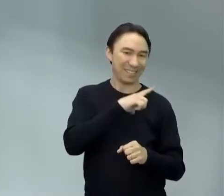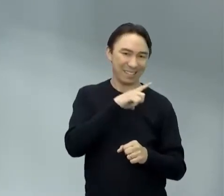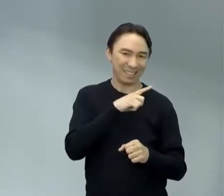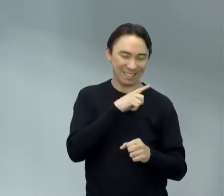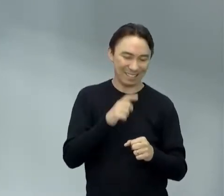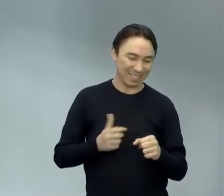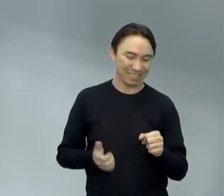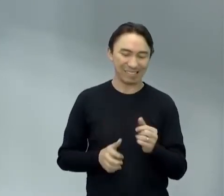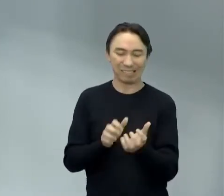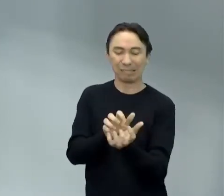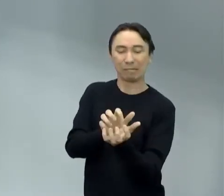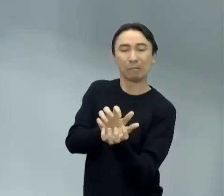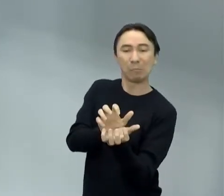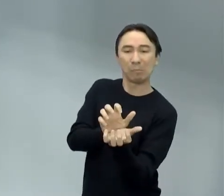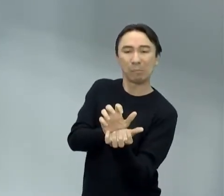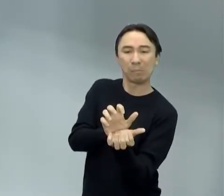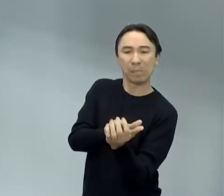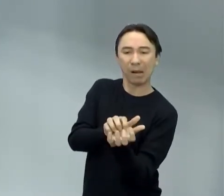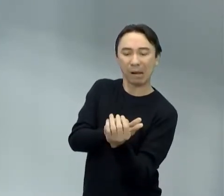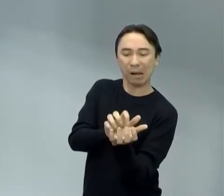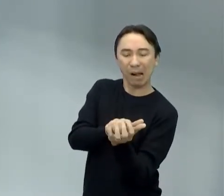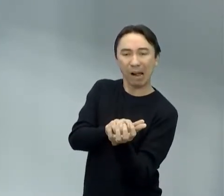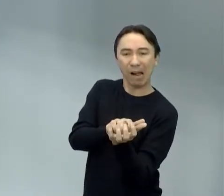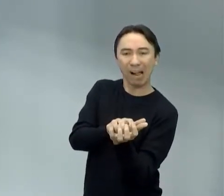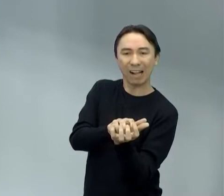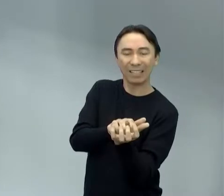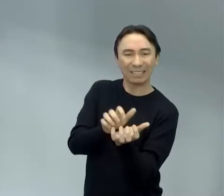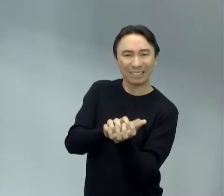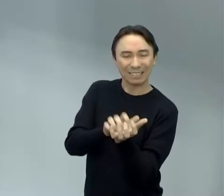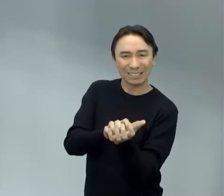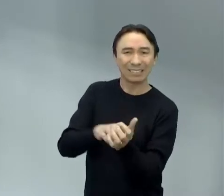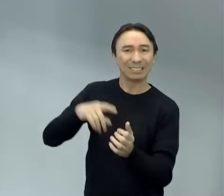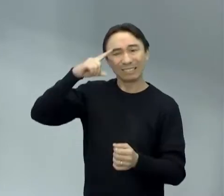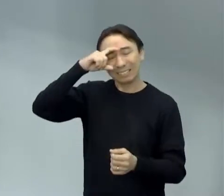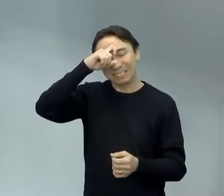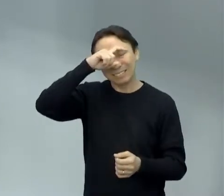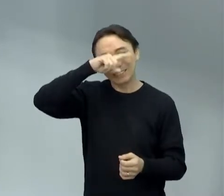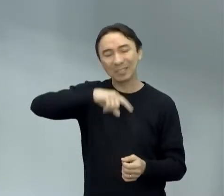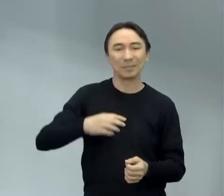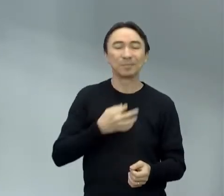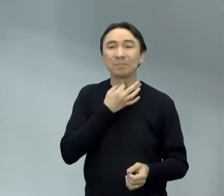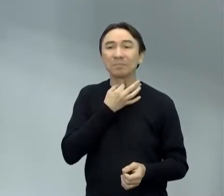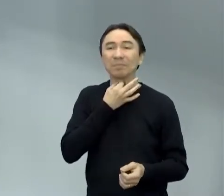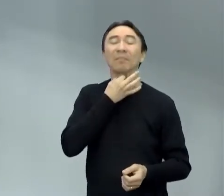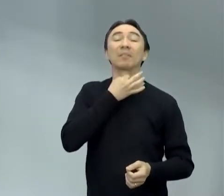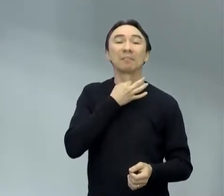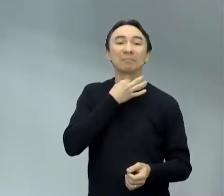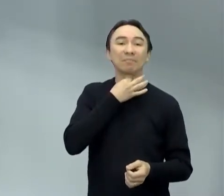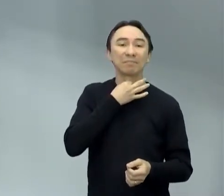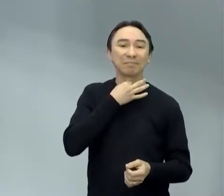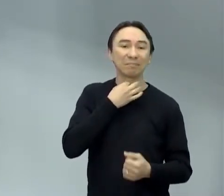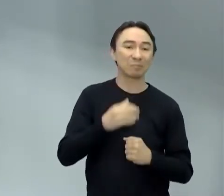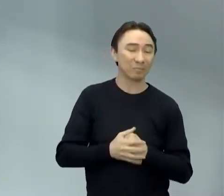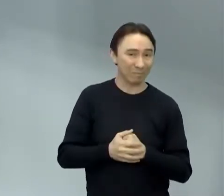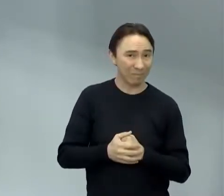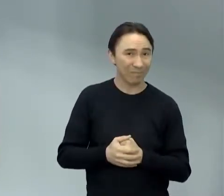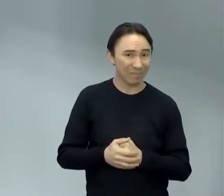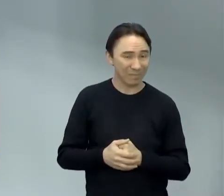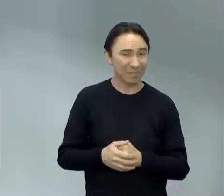de mandíbula, o prognatismo mandibular, são indivíduos, então, que apresentam uma dificuldade na hora